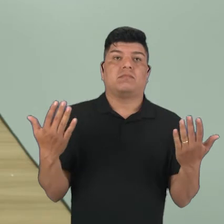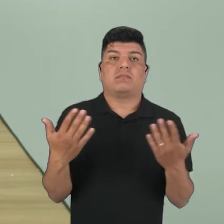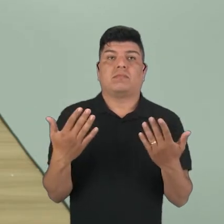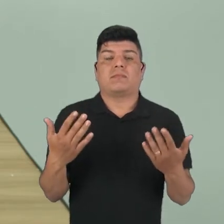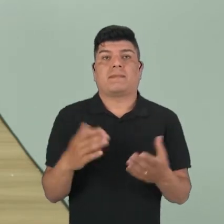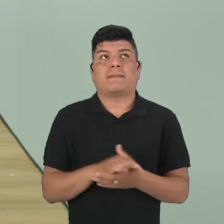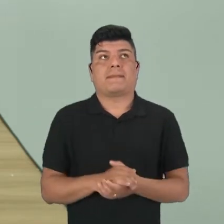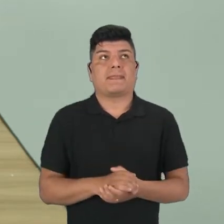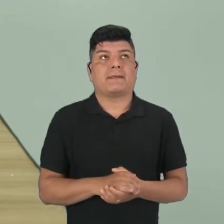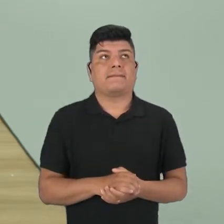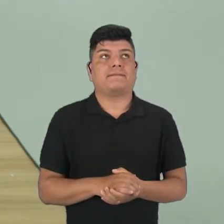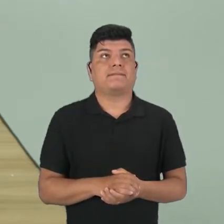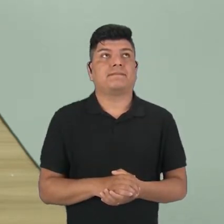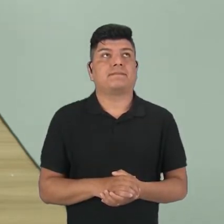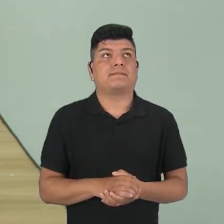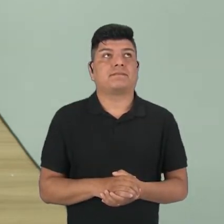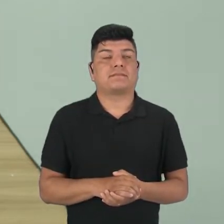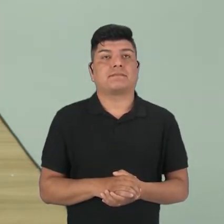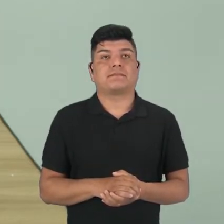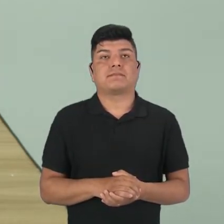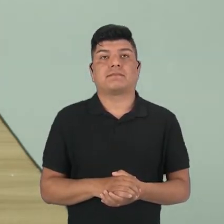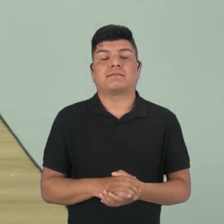só.